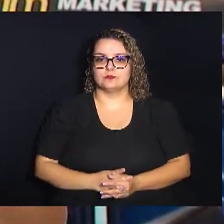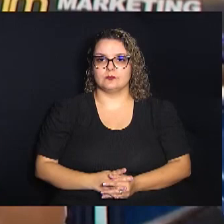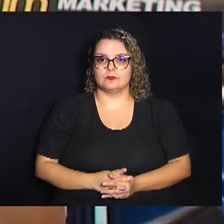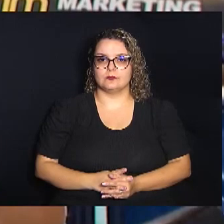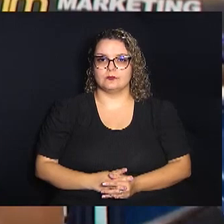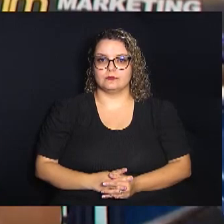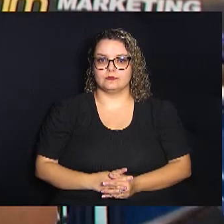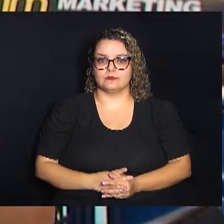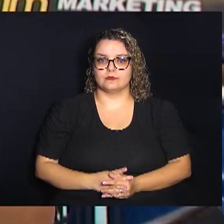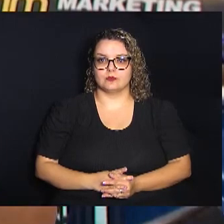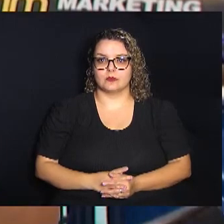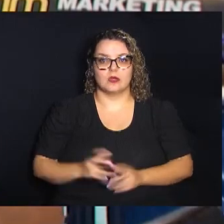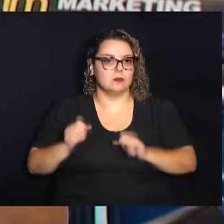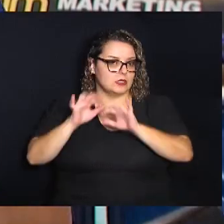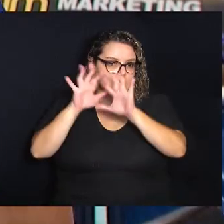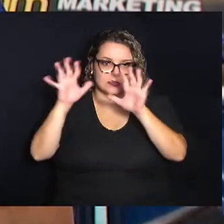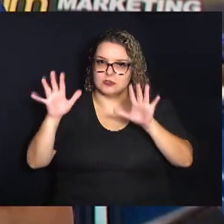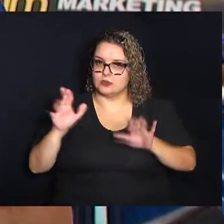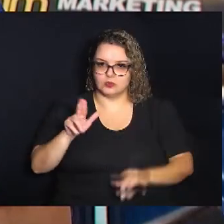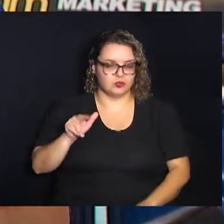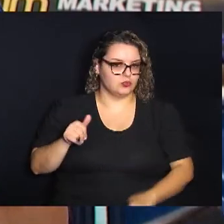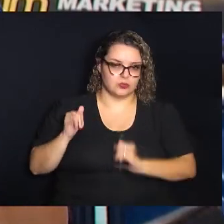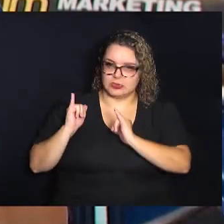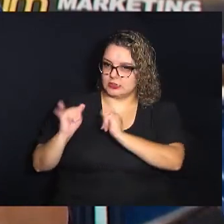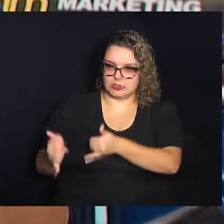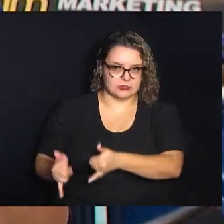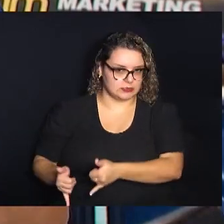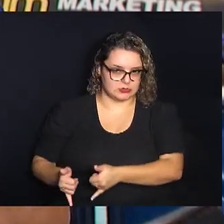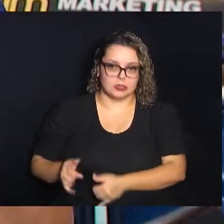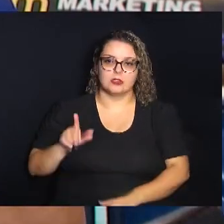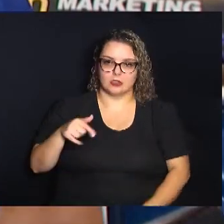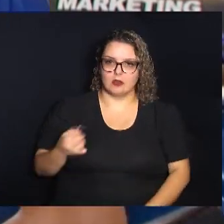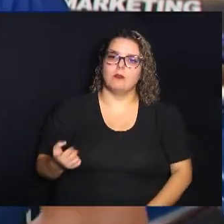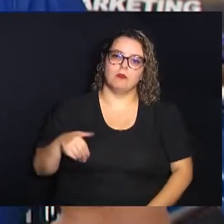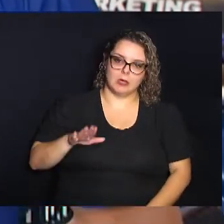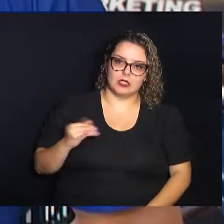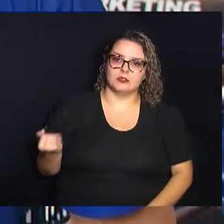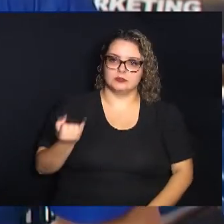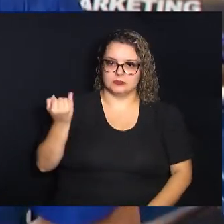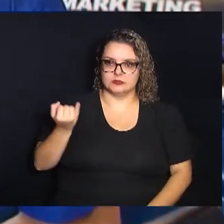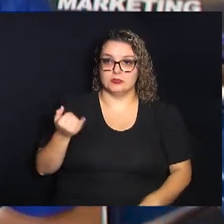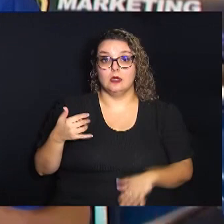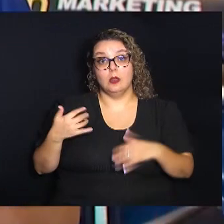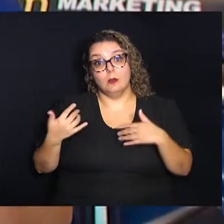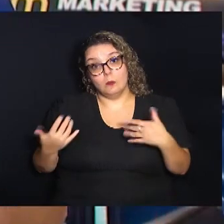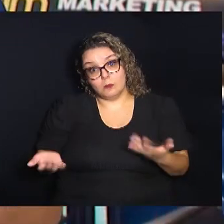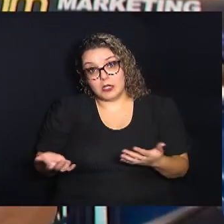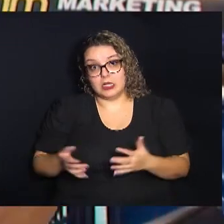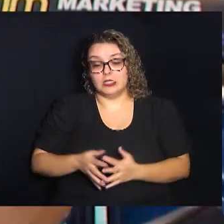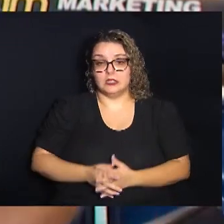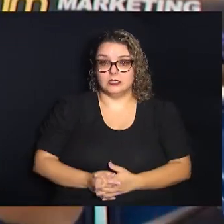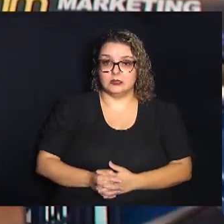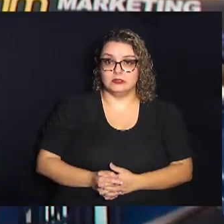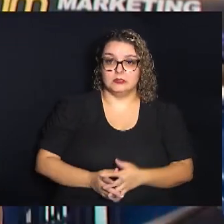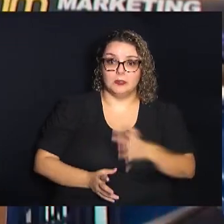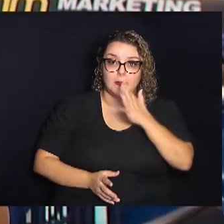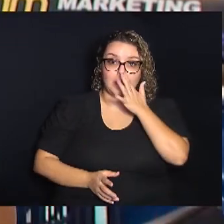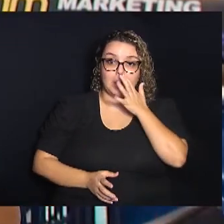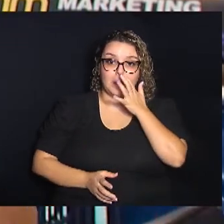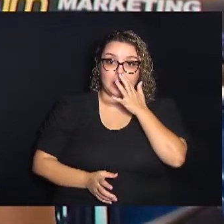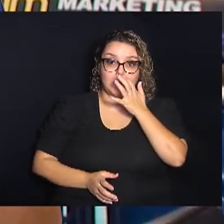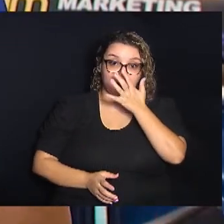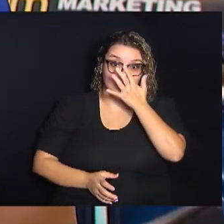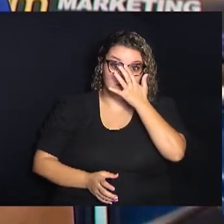Mas está claro que a gente nunca desistiu, que isso é o mais importante. Mesmo assim, sendo